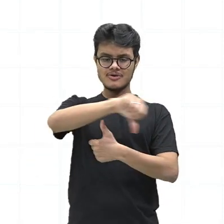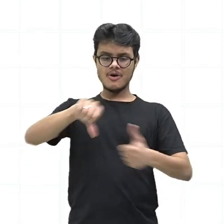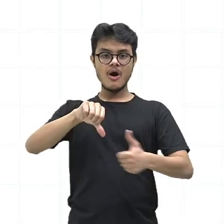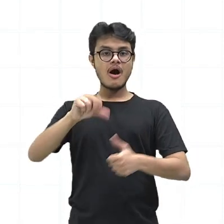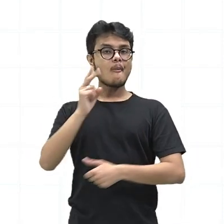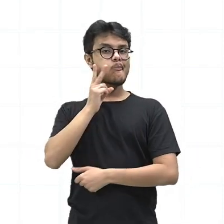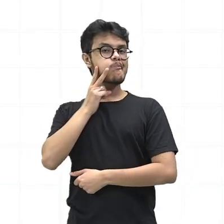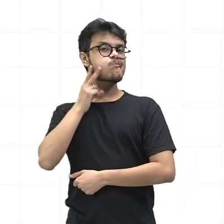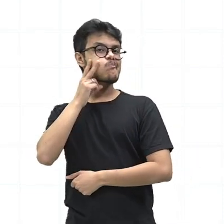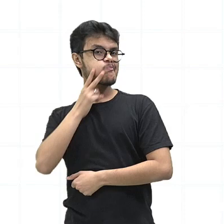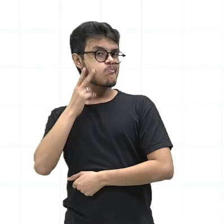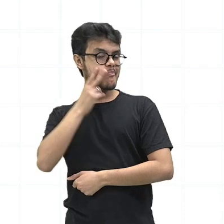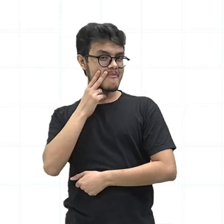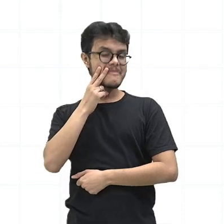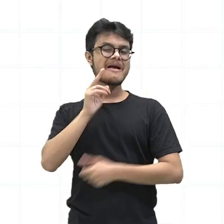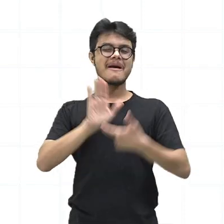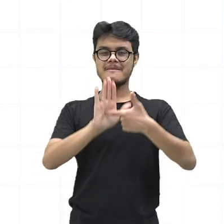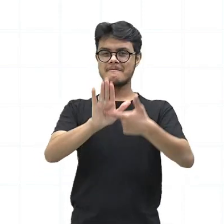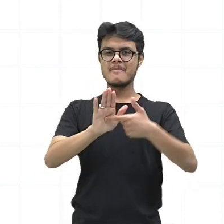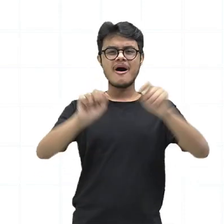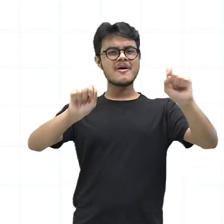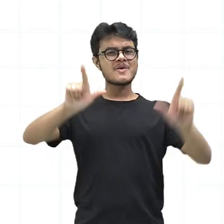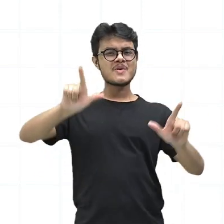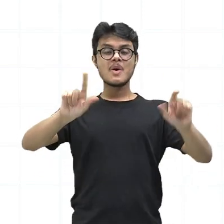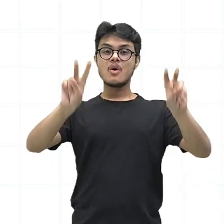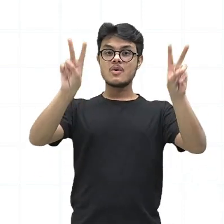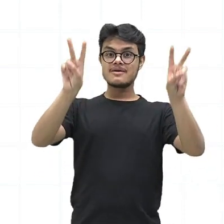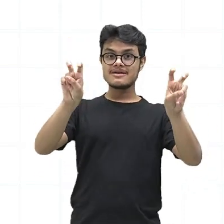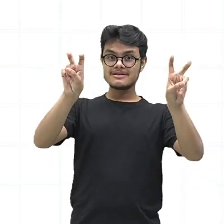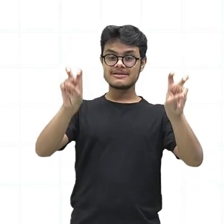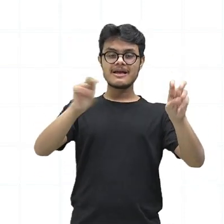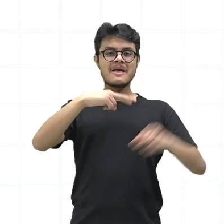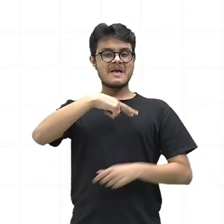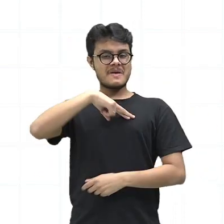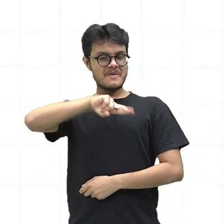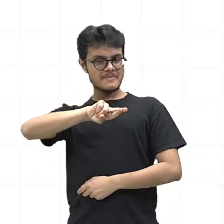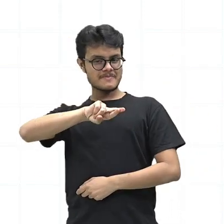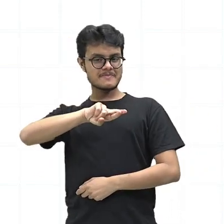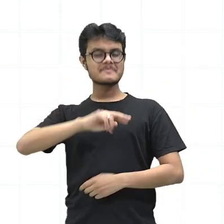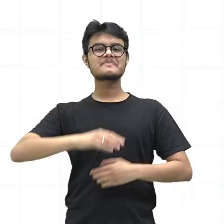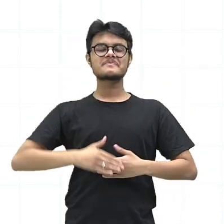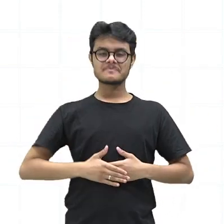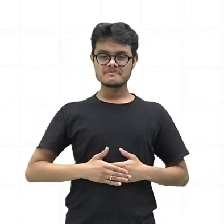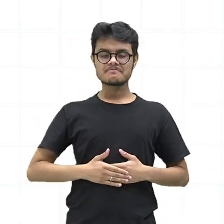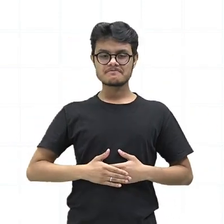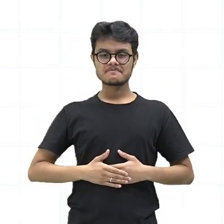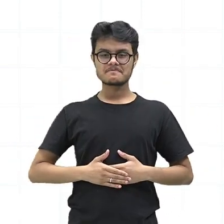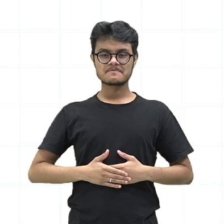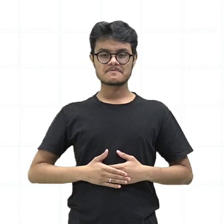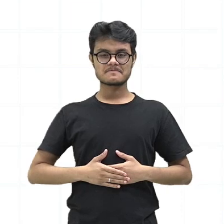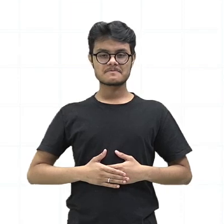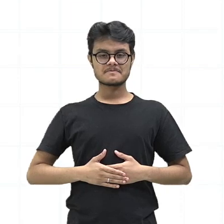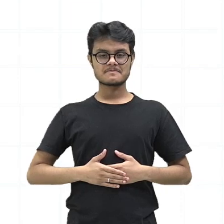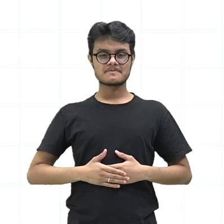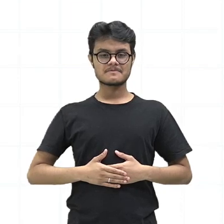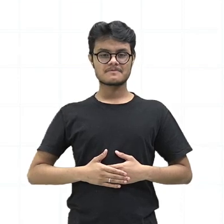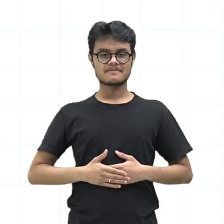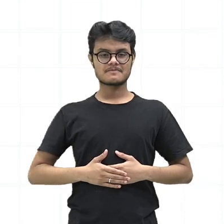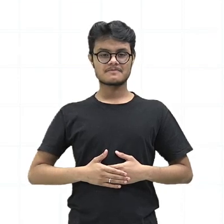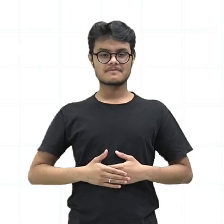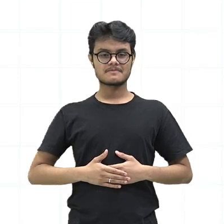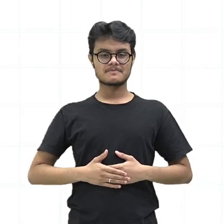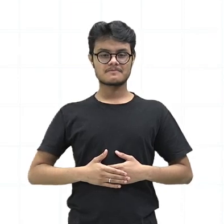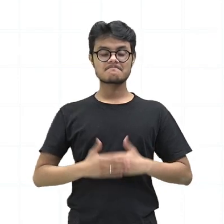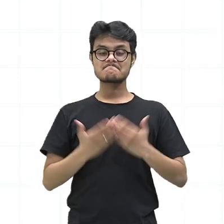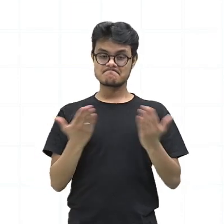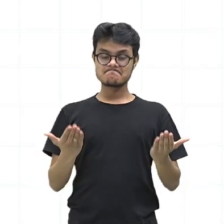cena religiosa, Ela foi executada no estilo maneirista no final da Renascença. Olha aí, a